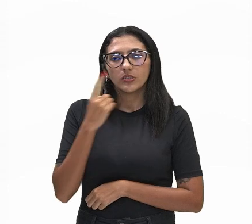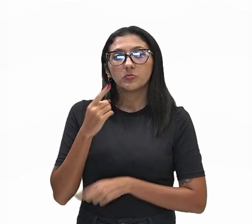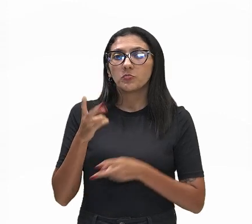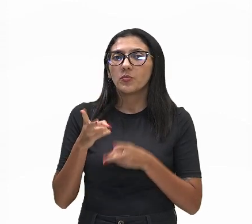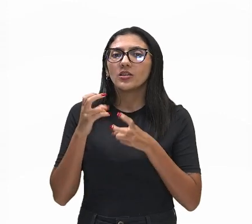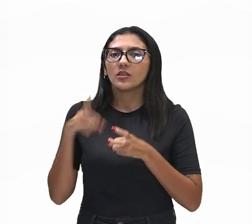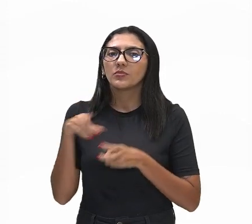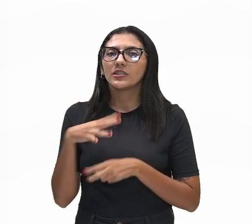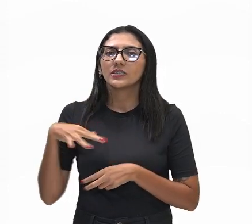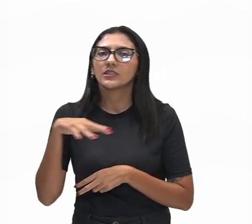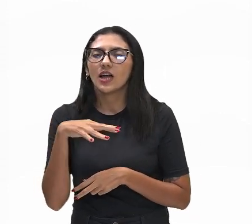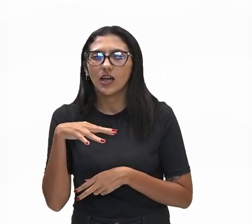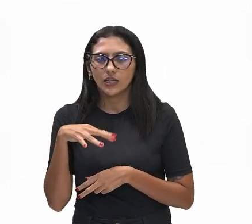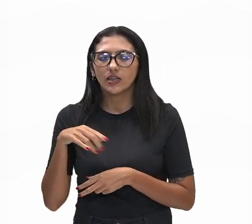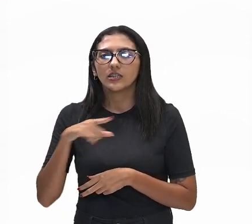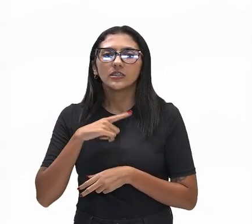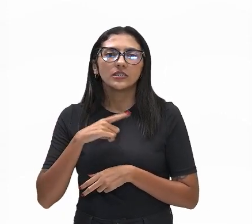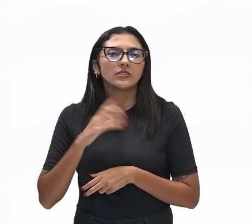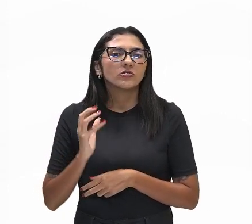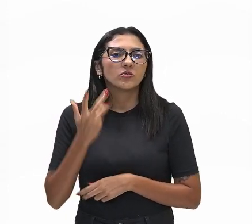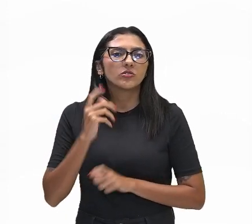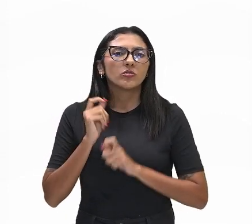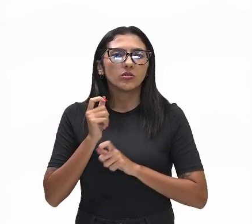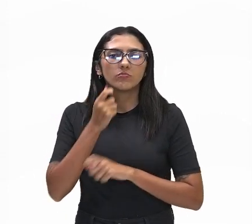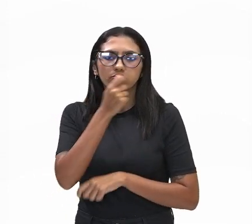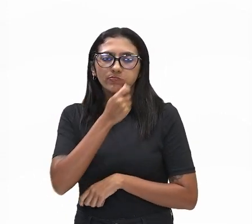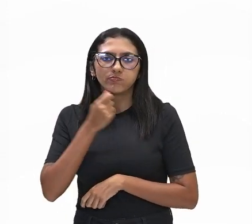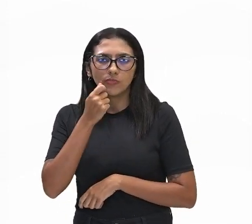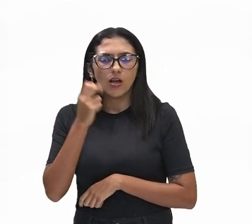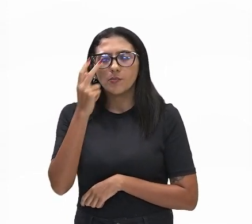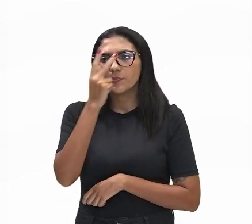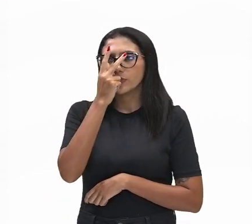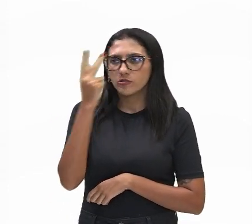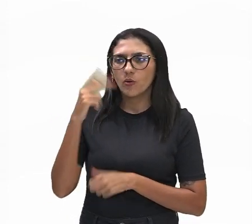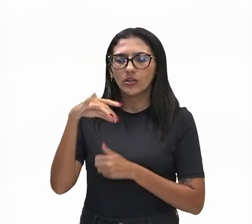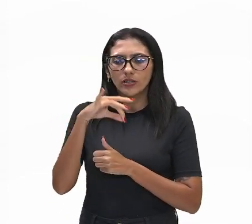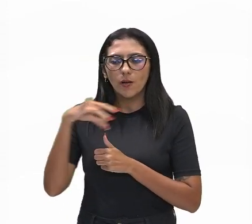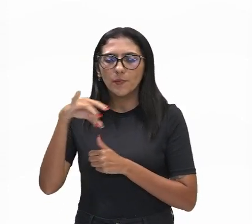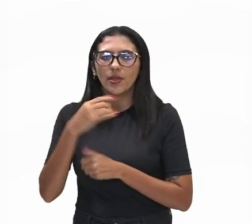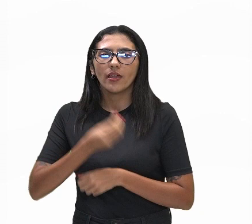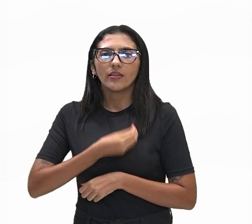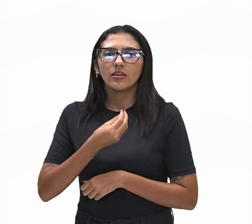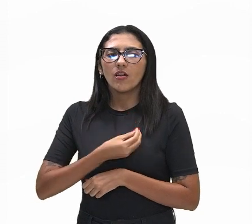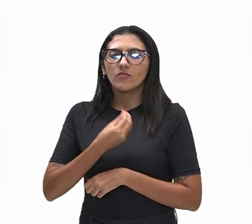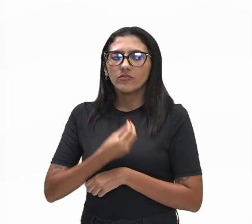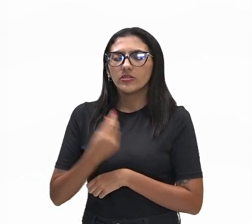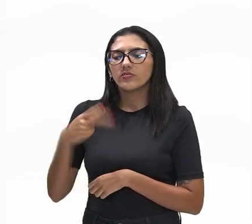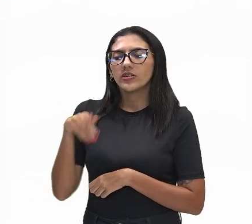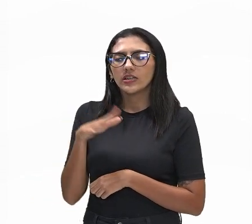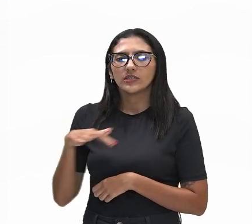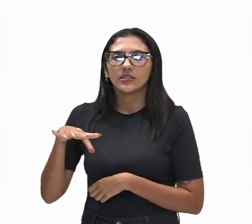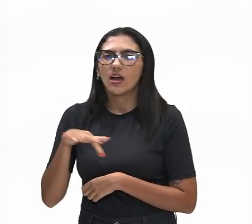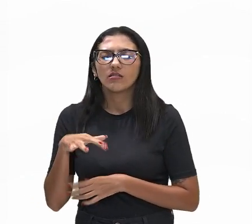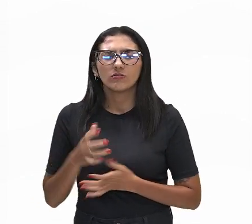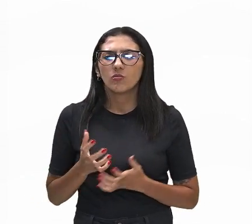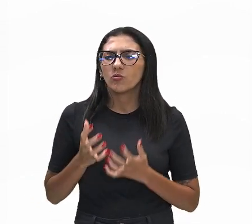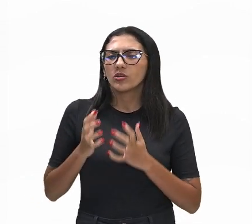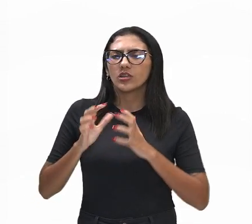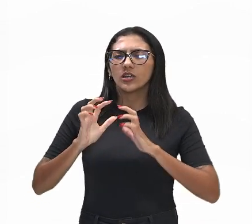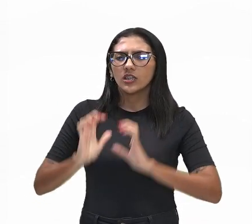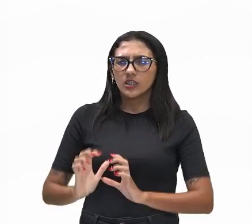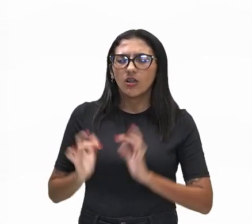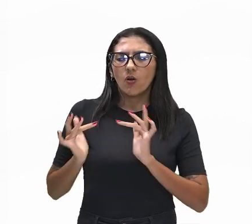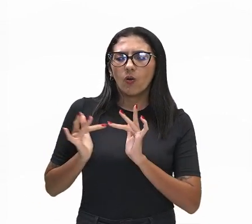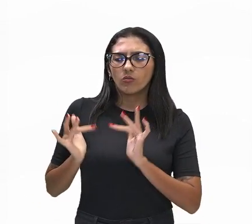de Nagorno-Karabakh, tendo uma maior quantidade de armênios morando nessa região, não aceitando Nagorno-Karabakh fazer parte